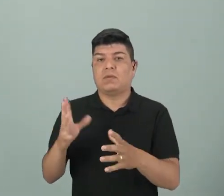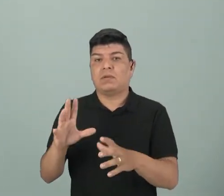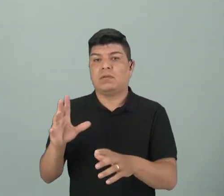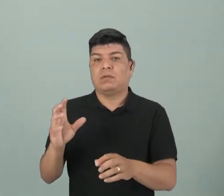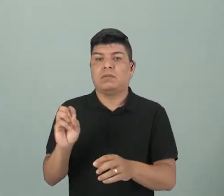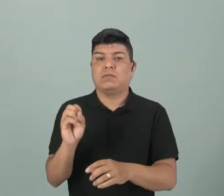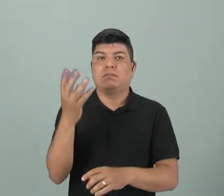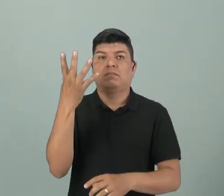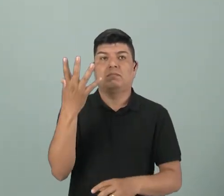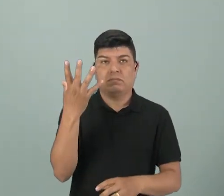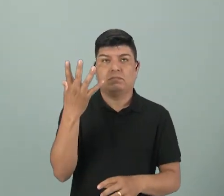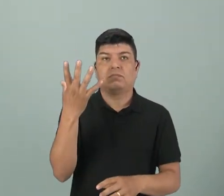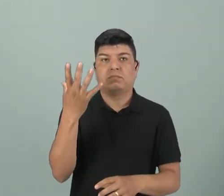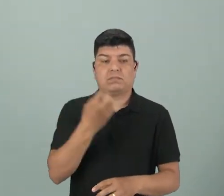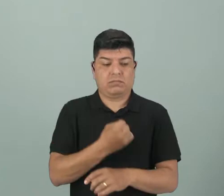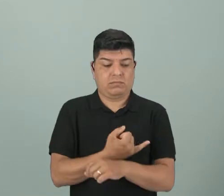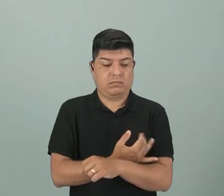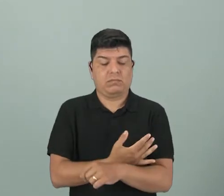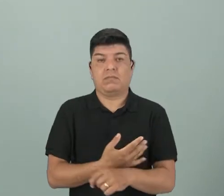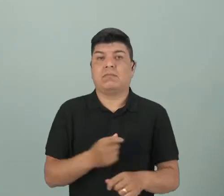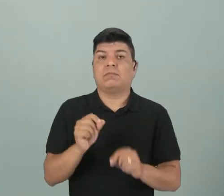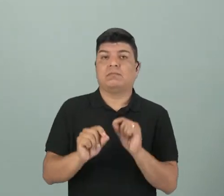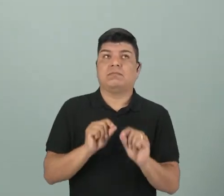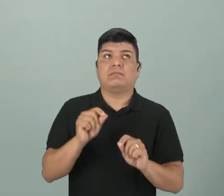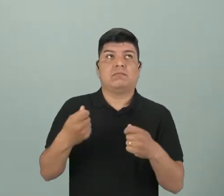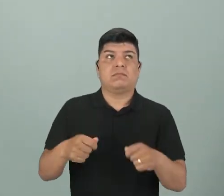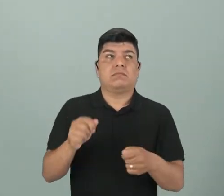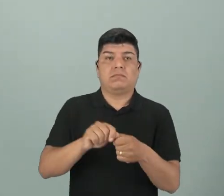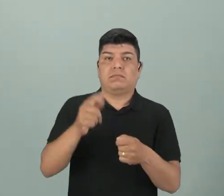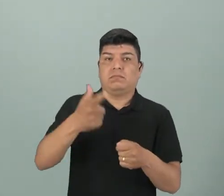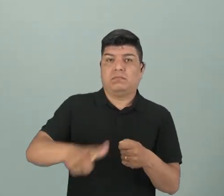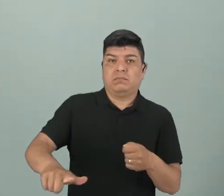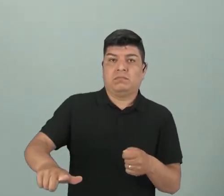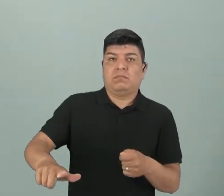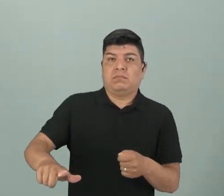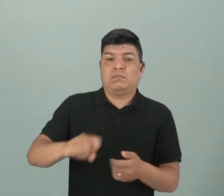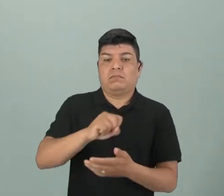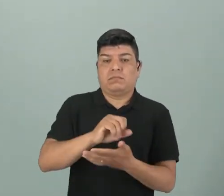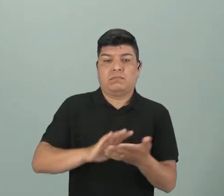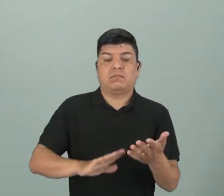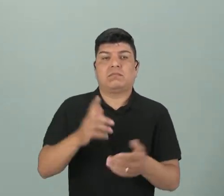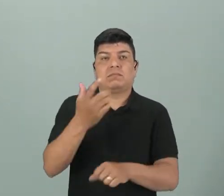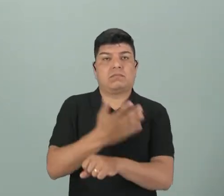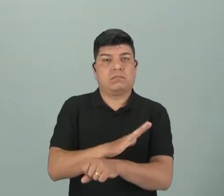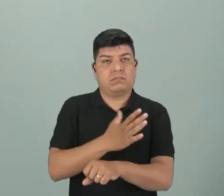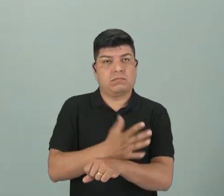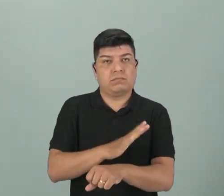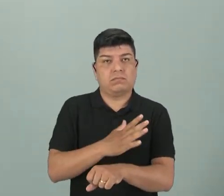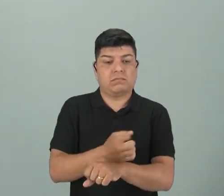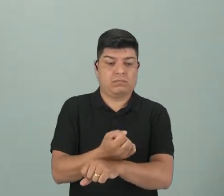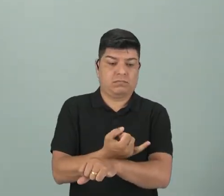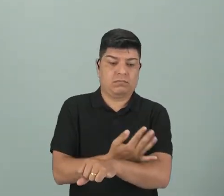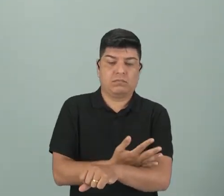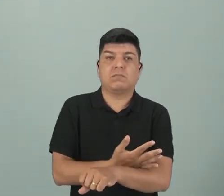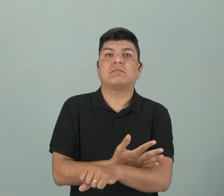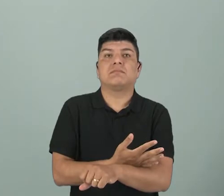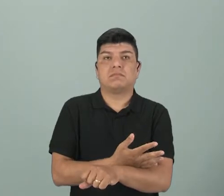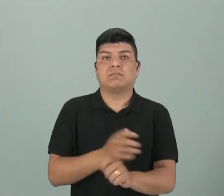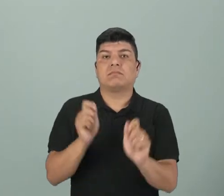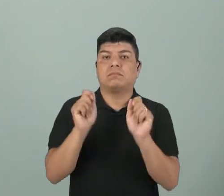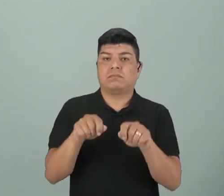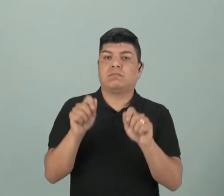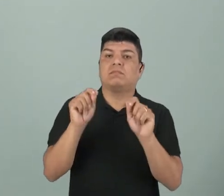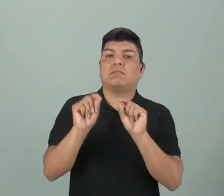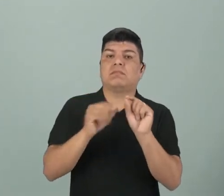dramatização esperada, às vezes não faz a emoção, e aí ele tem que refazer, tem que fazer exercício, tem que trabalhar essa emoção